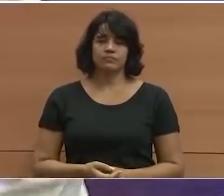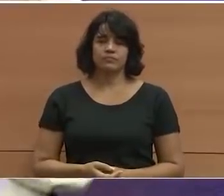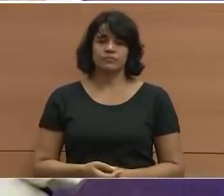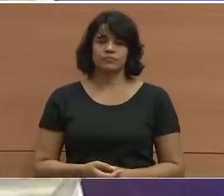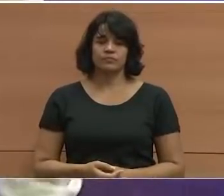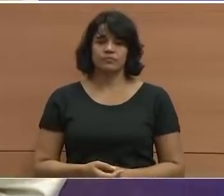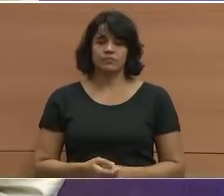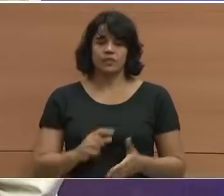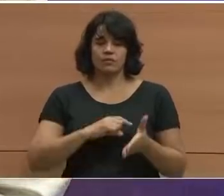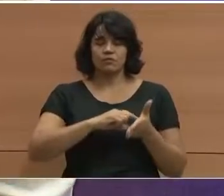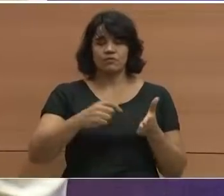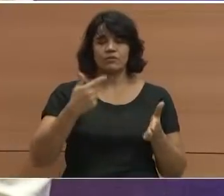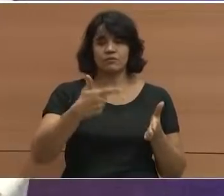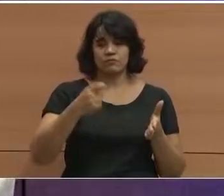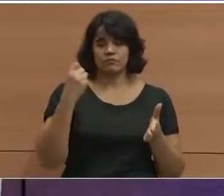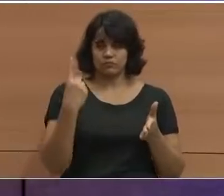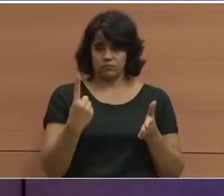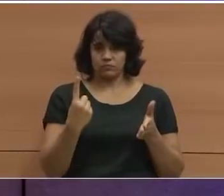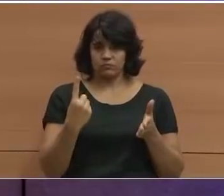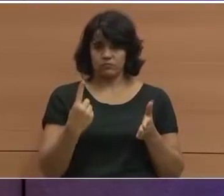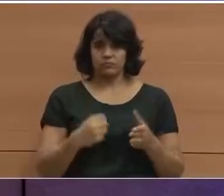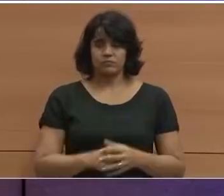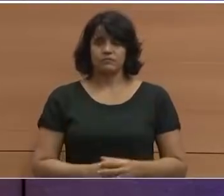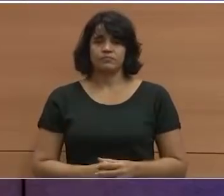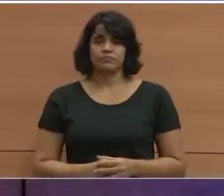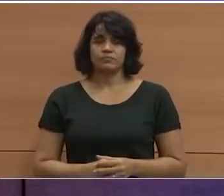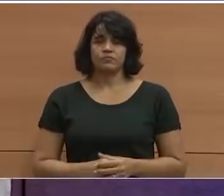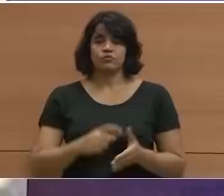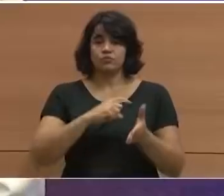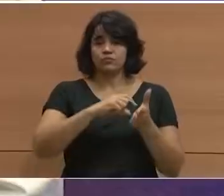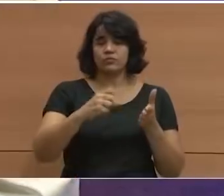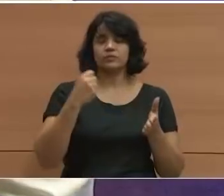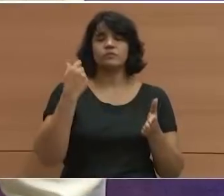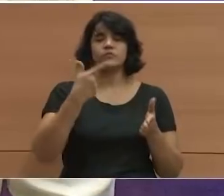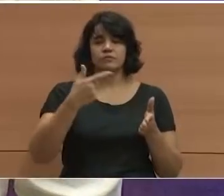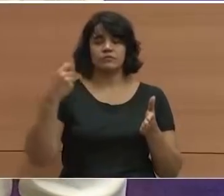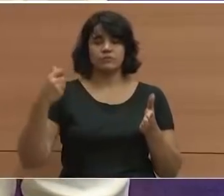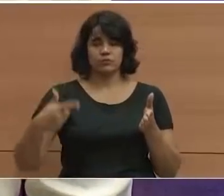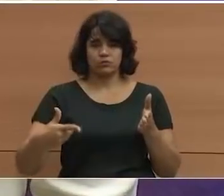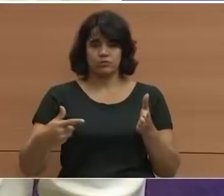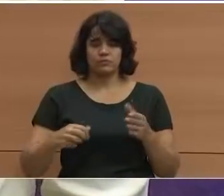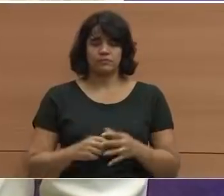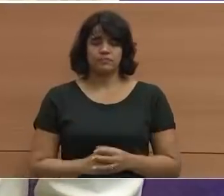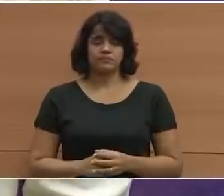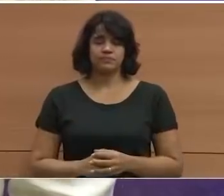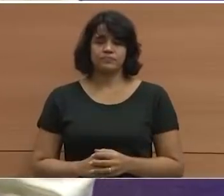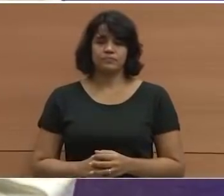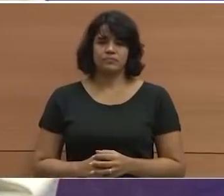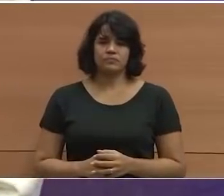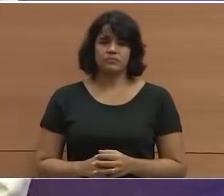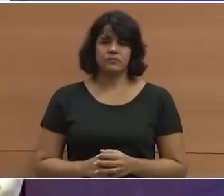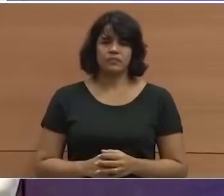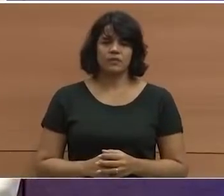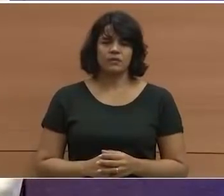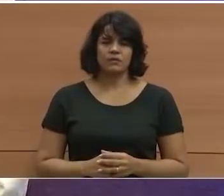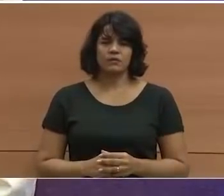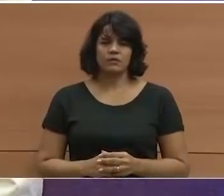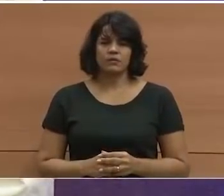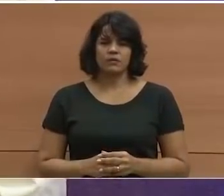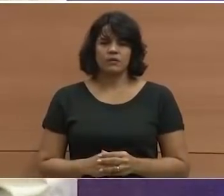21, né? Vou ler só 22 para vocês. Varões israelitas, atendei a estas